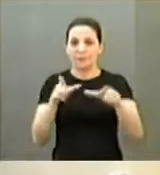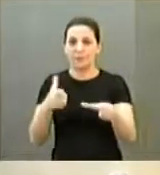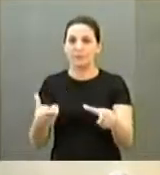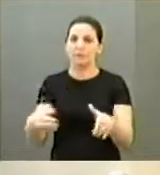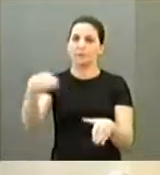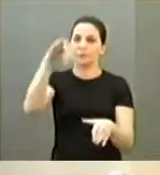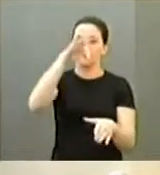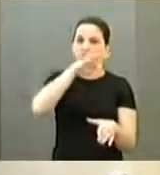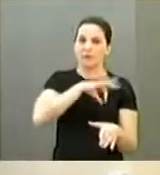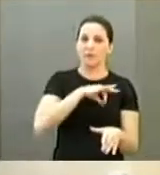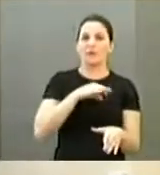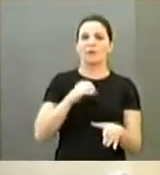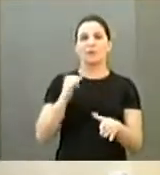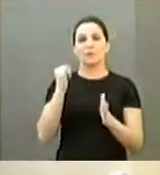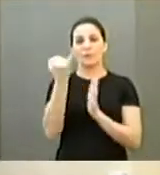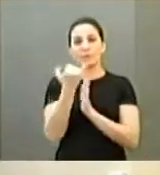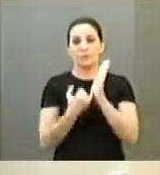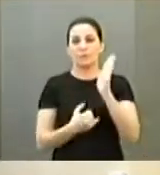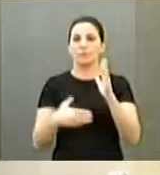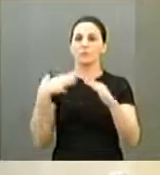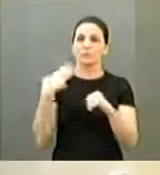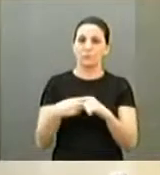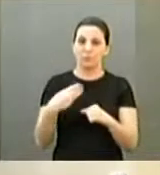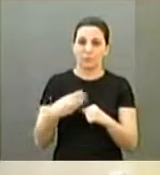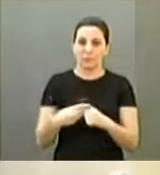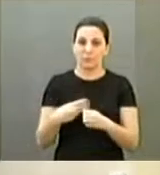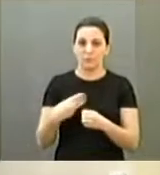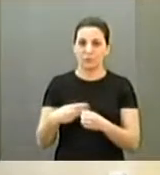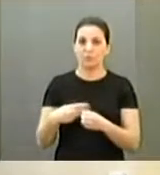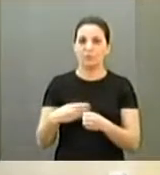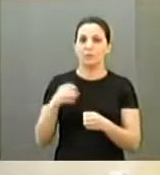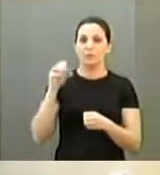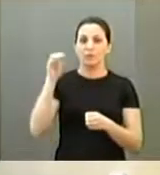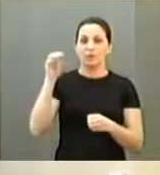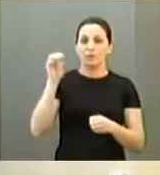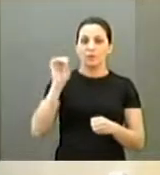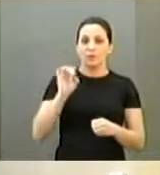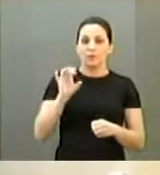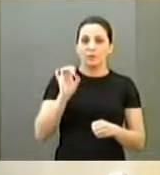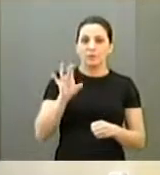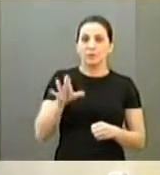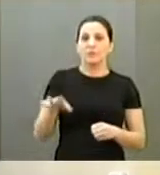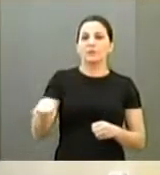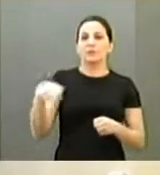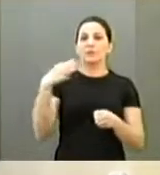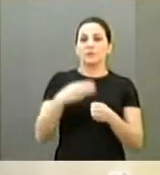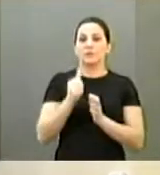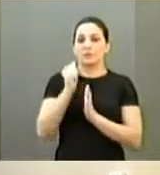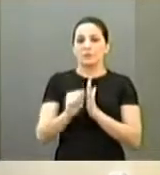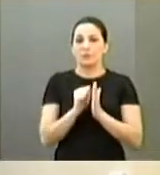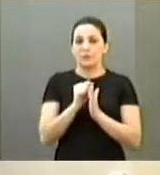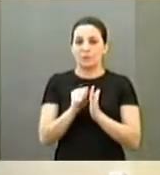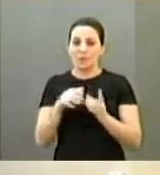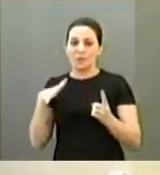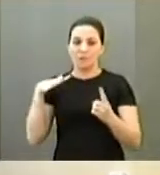e impostos nos municípios. Especialmente a nossa cidade é afetada